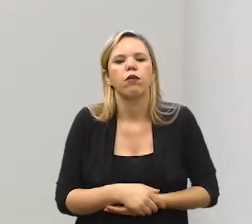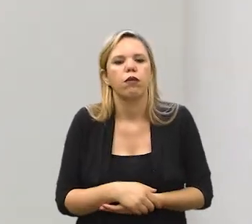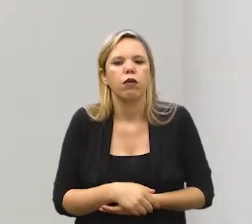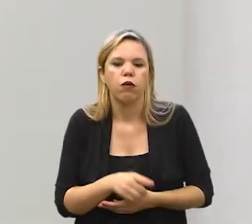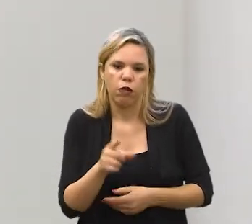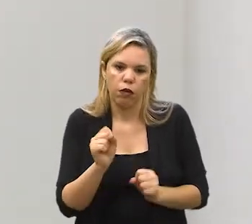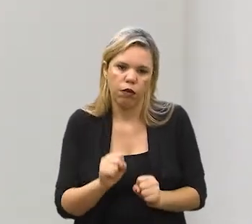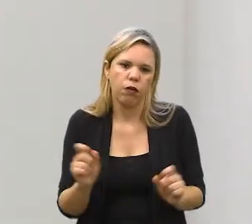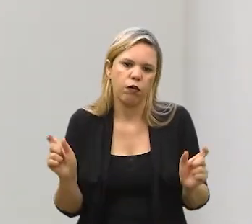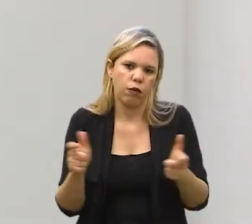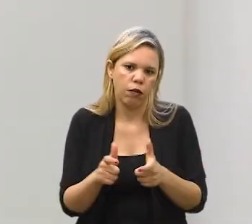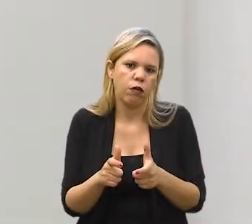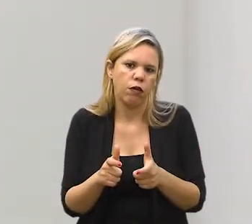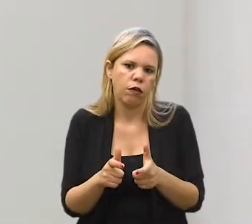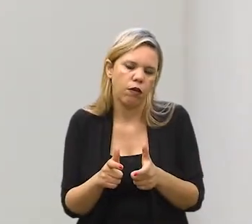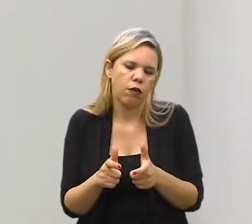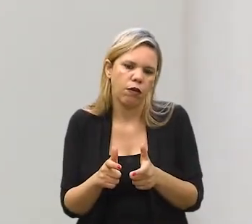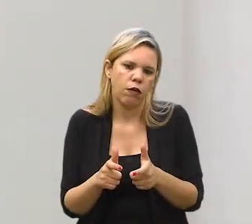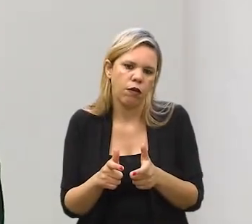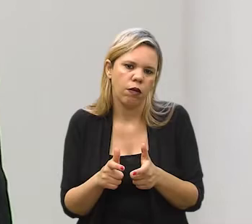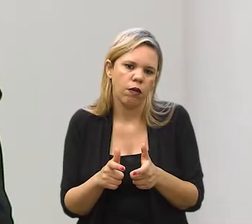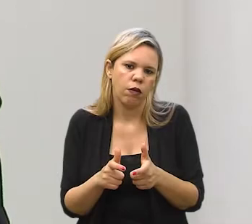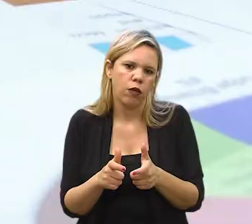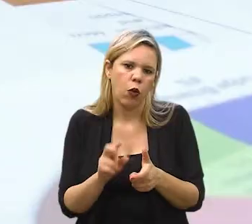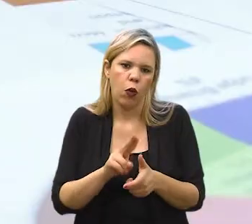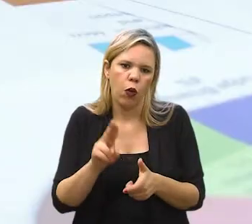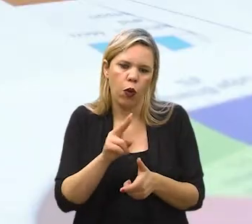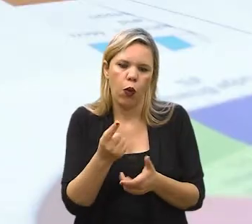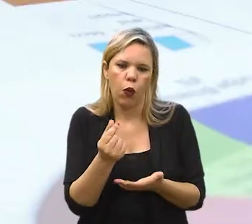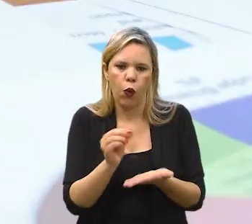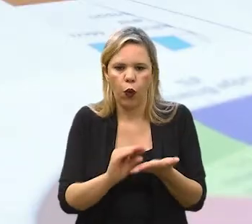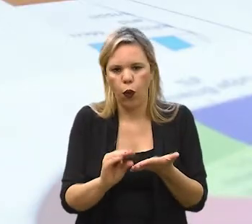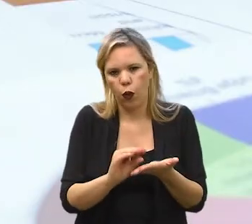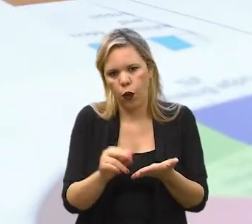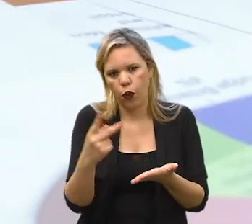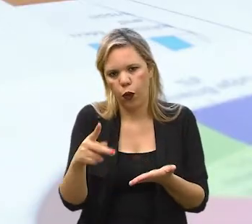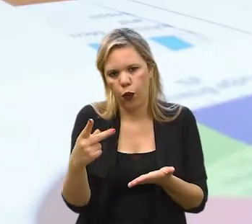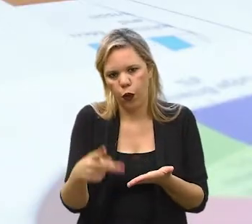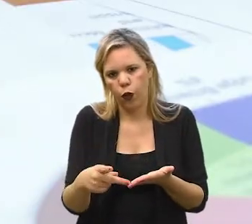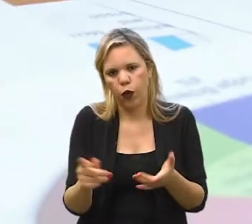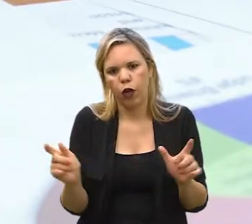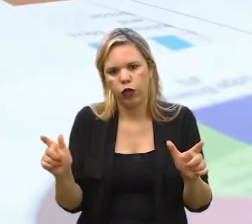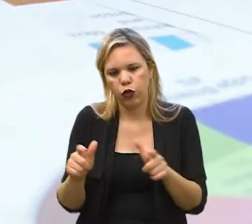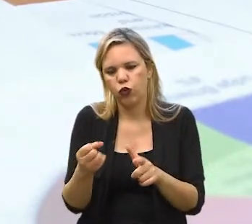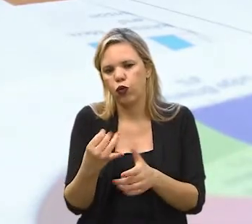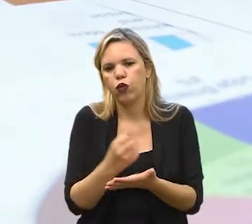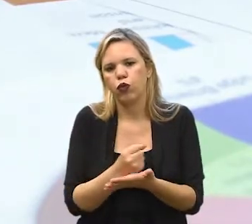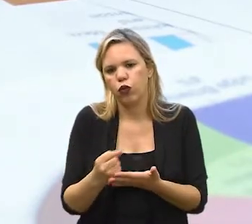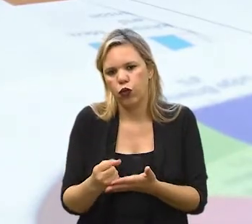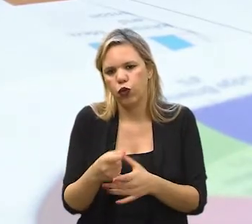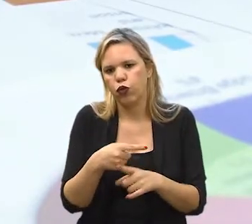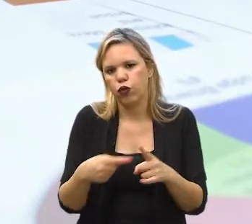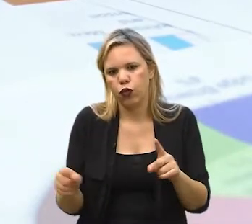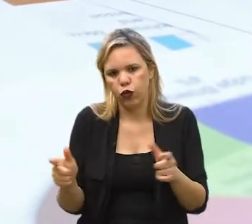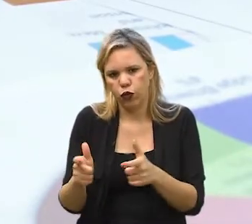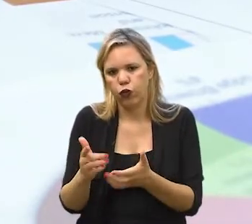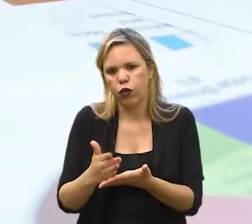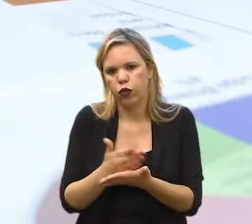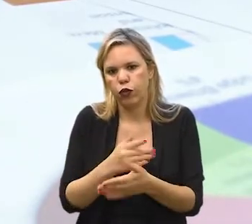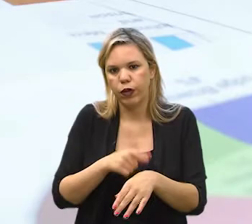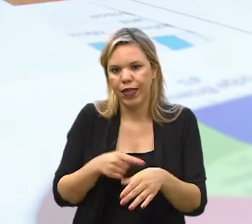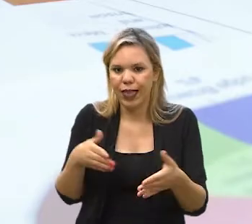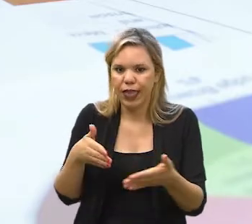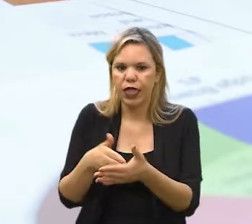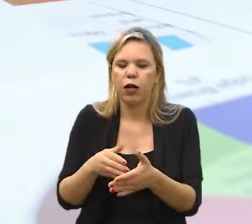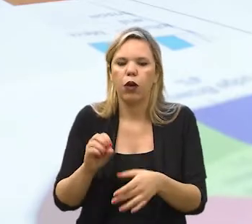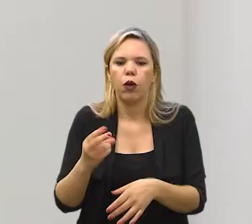você pode diminuir, usar desse recurso seu para você amortizar o contrato e reduzir o prazo